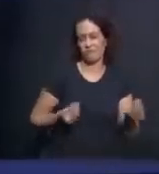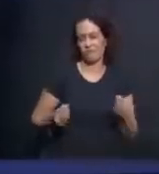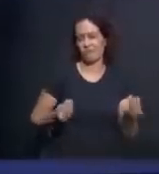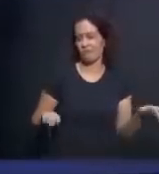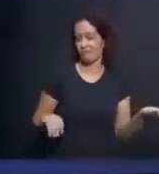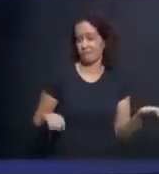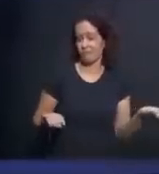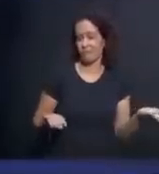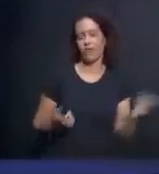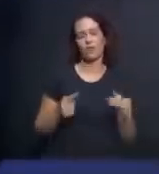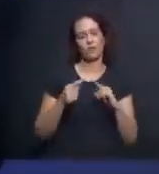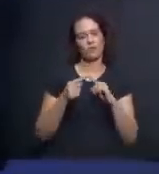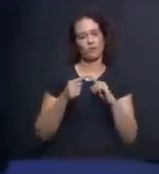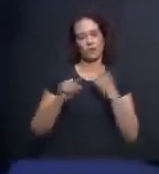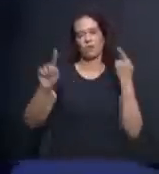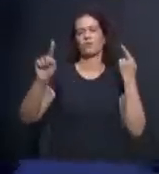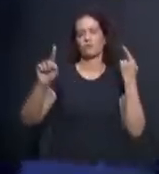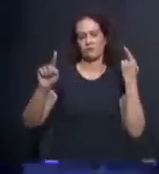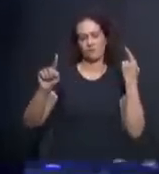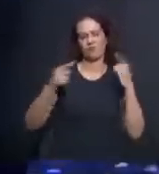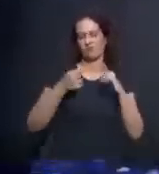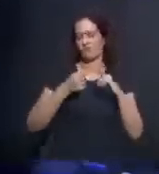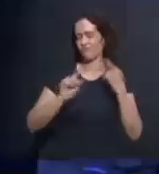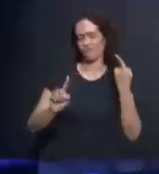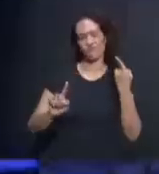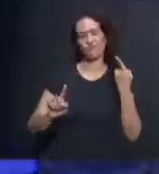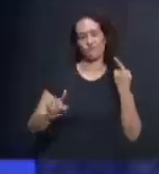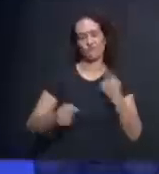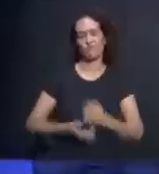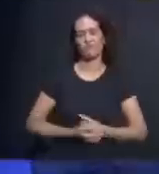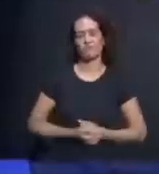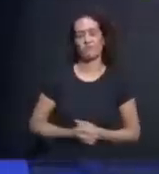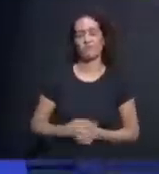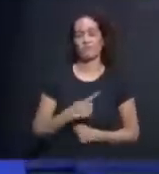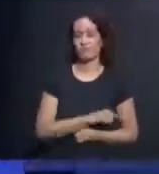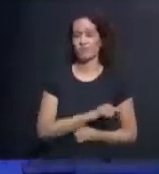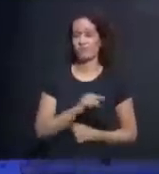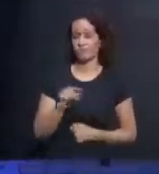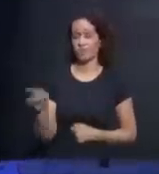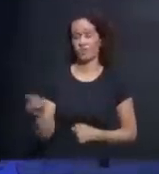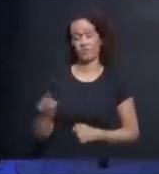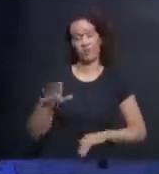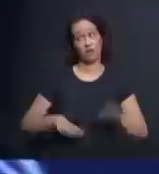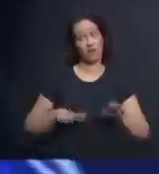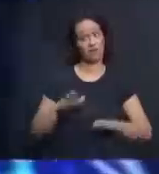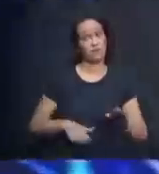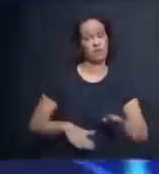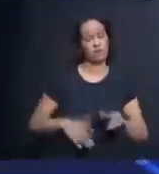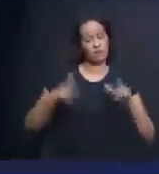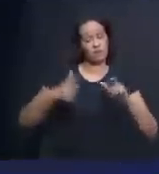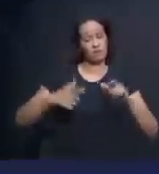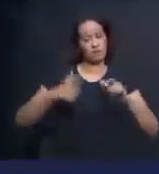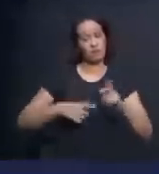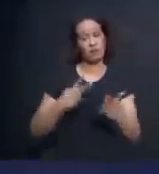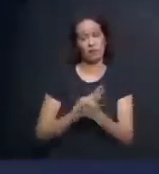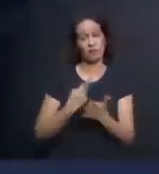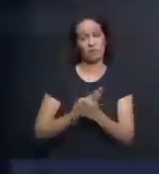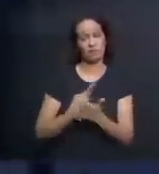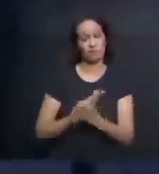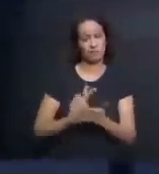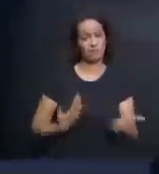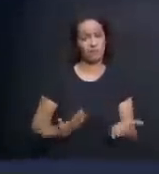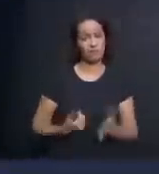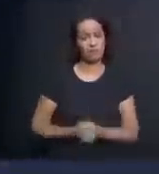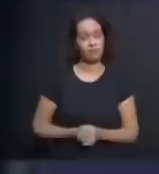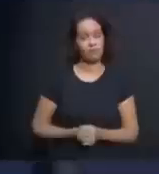outro lugar do campo, ok? Você tem que rever. Você está na zaga, às vezes você é meia. Não basta estar